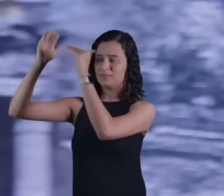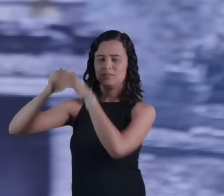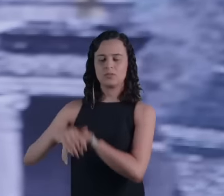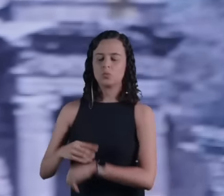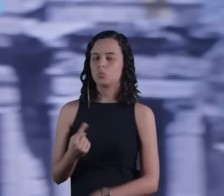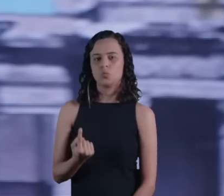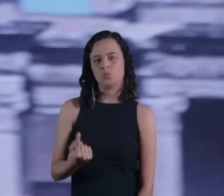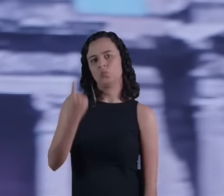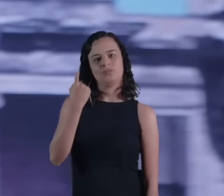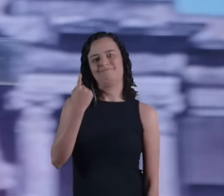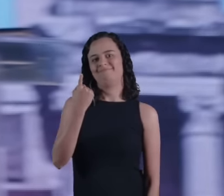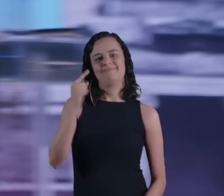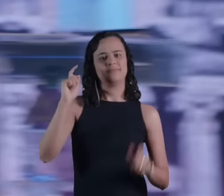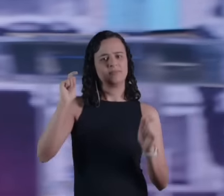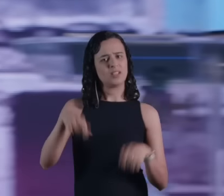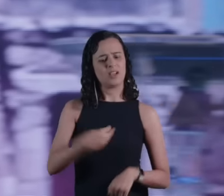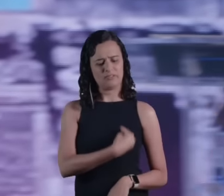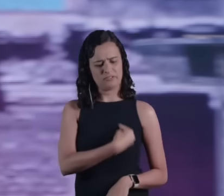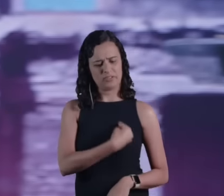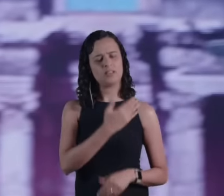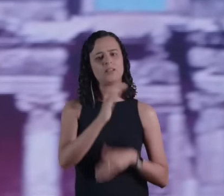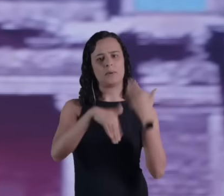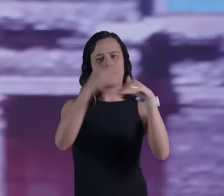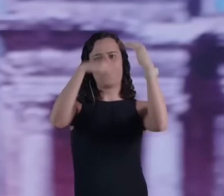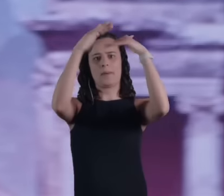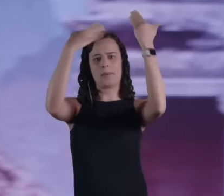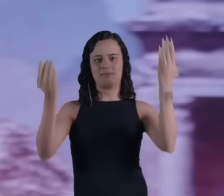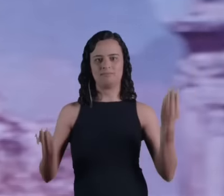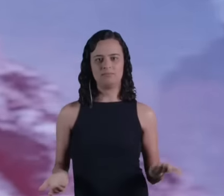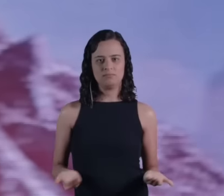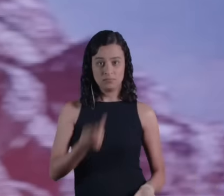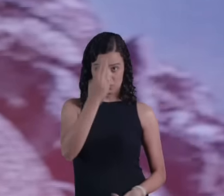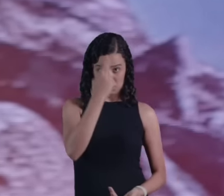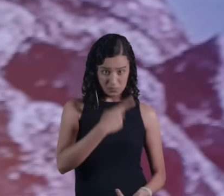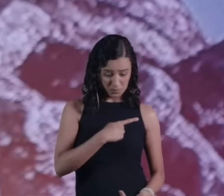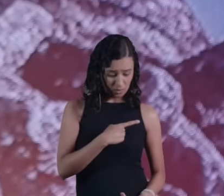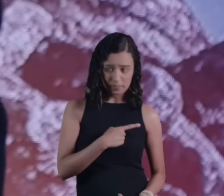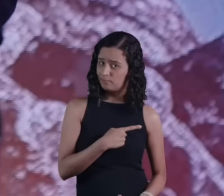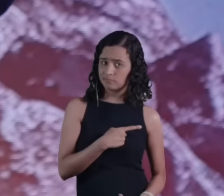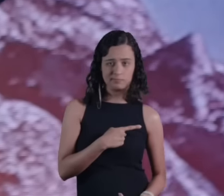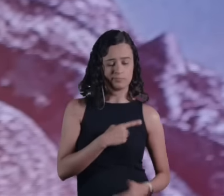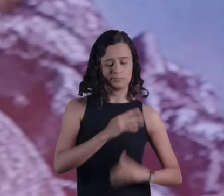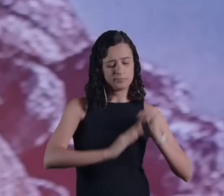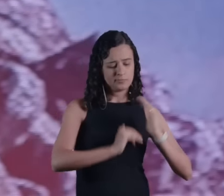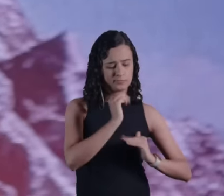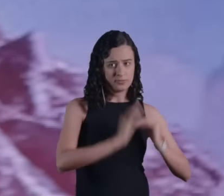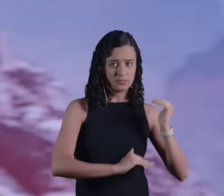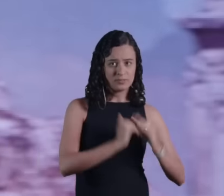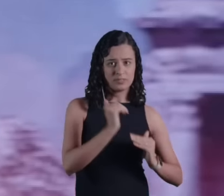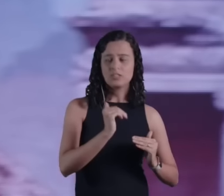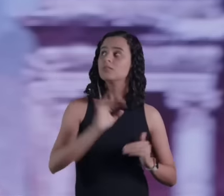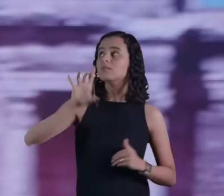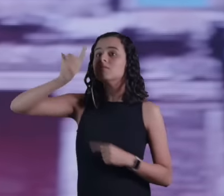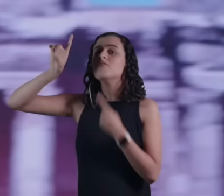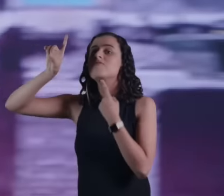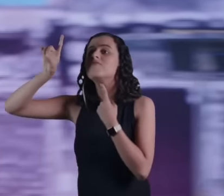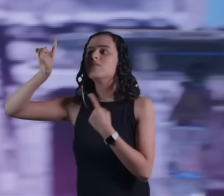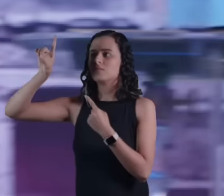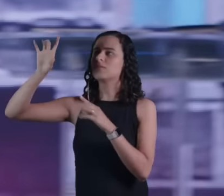você ser uma pessoa plena. É não fazer a sua própria vontade, mas fazer a vontade de